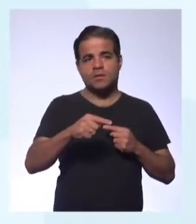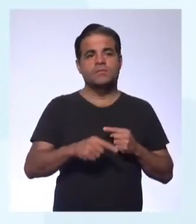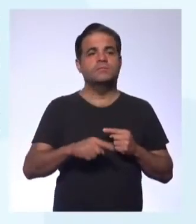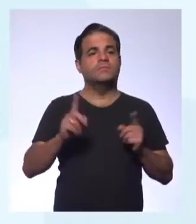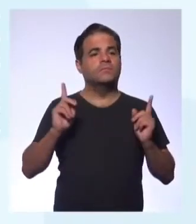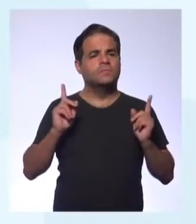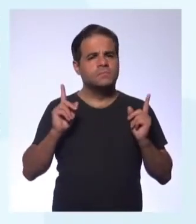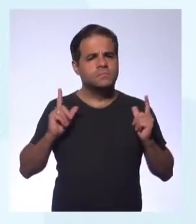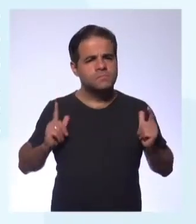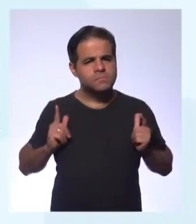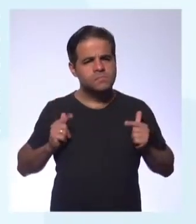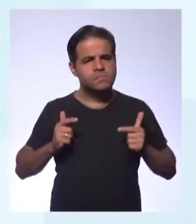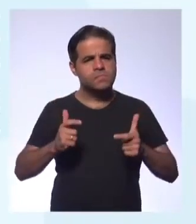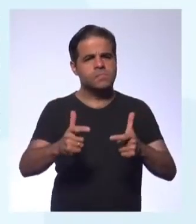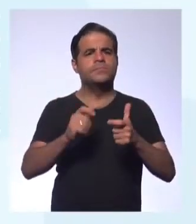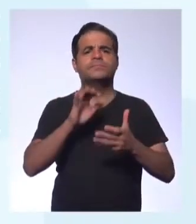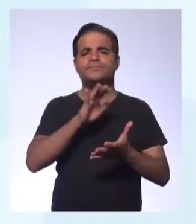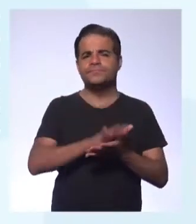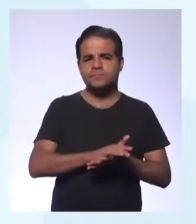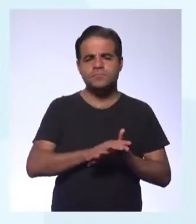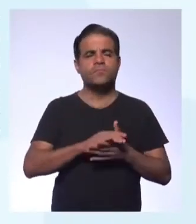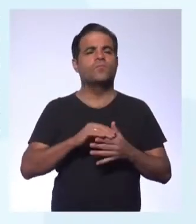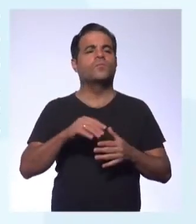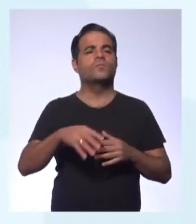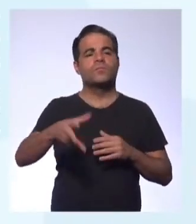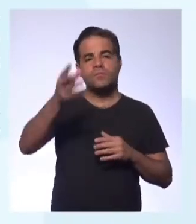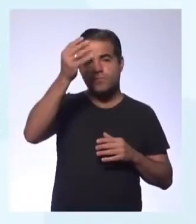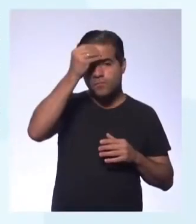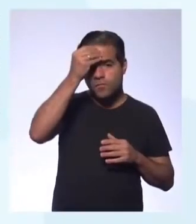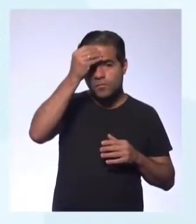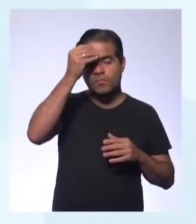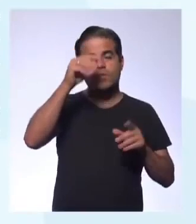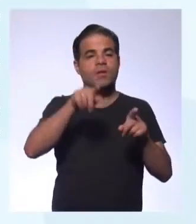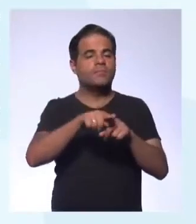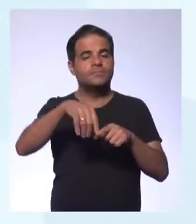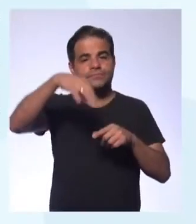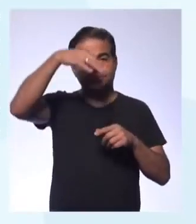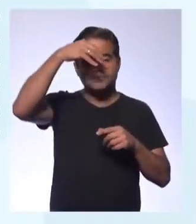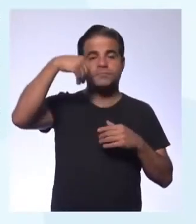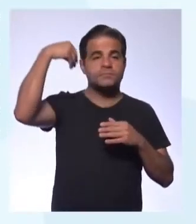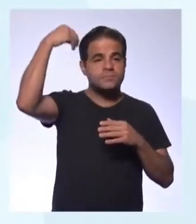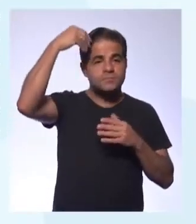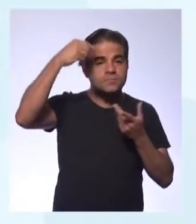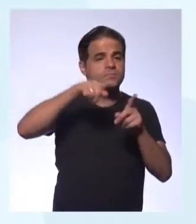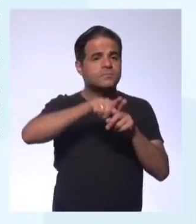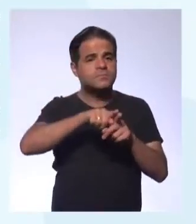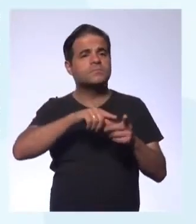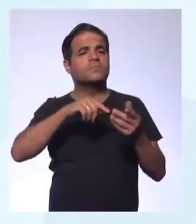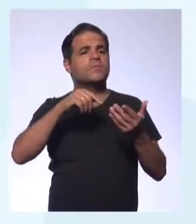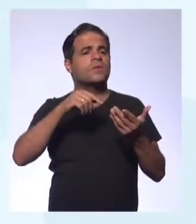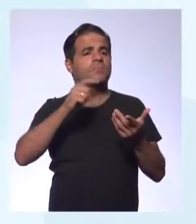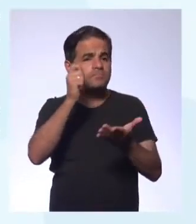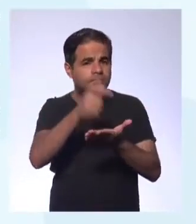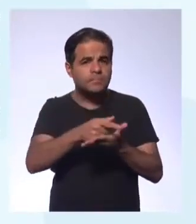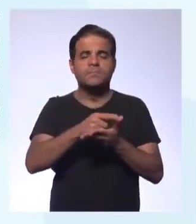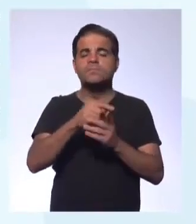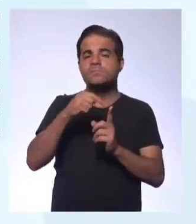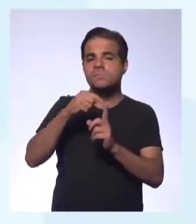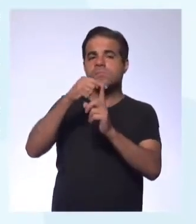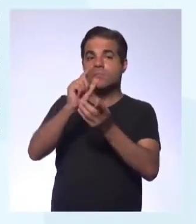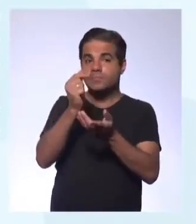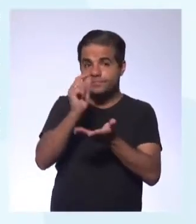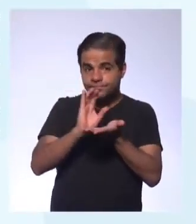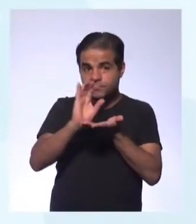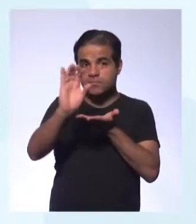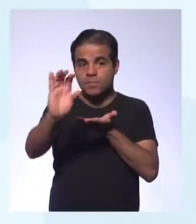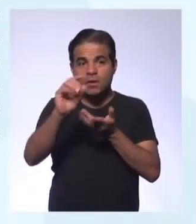guerra, nos casamentos e batizados, na família senhorial, além de arcarem com o dízimo para a Igreja Católica